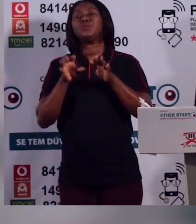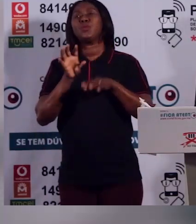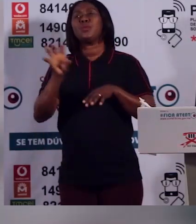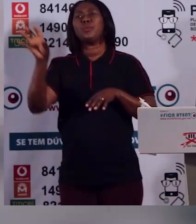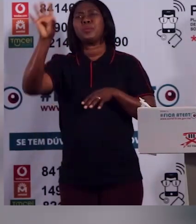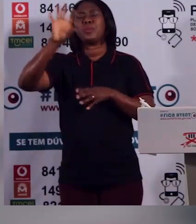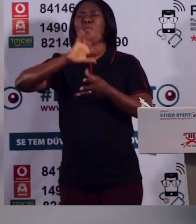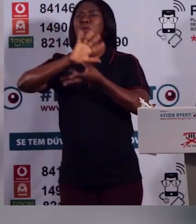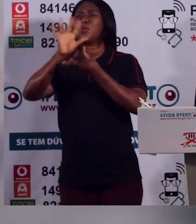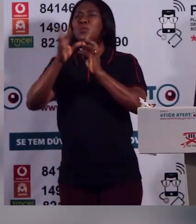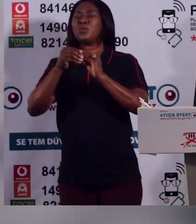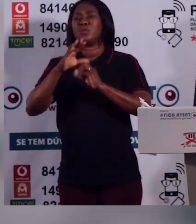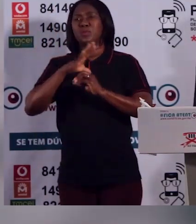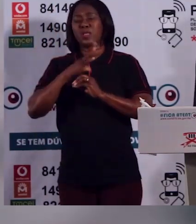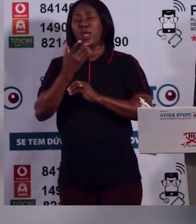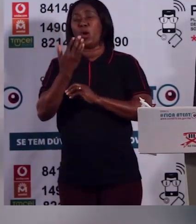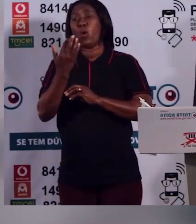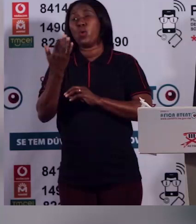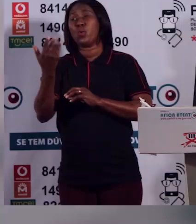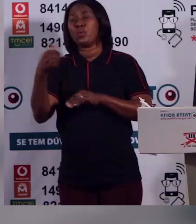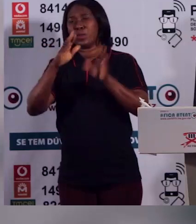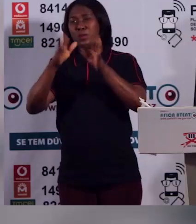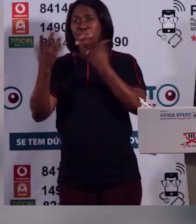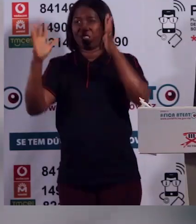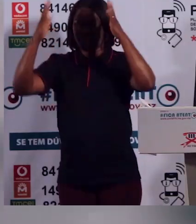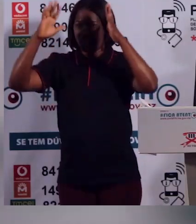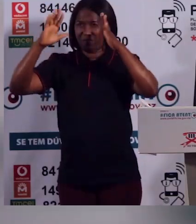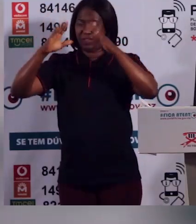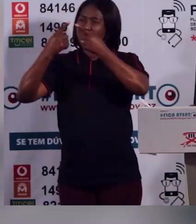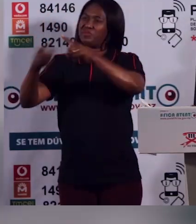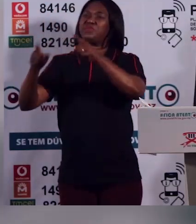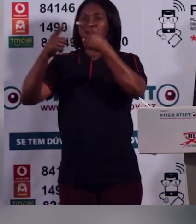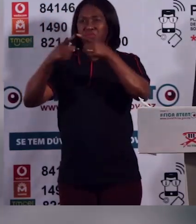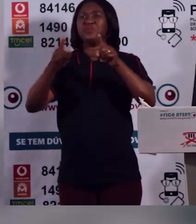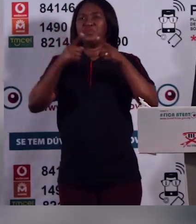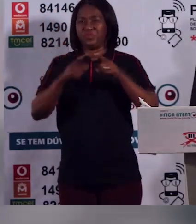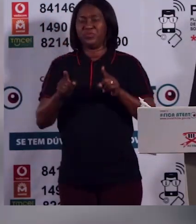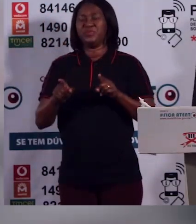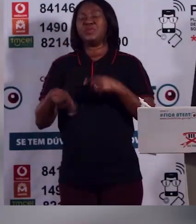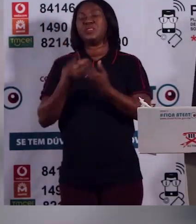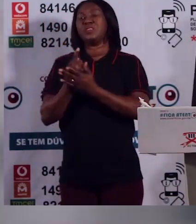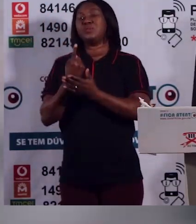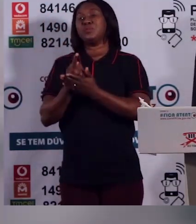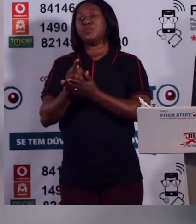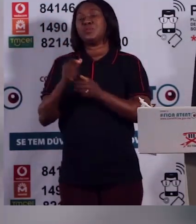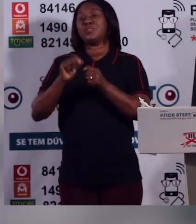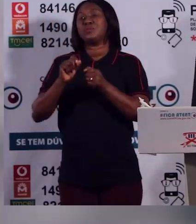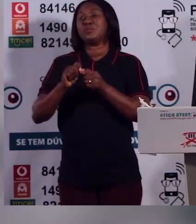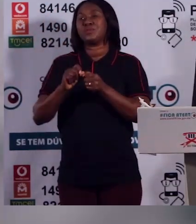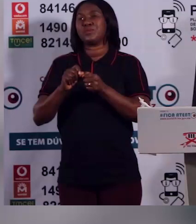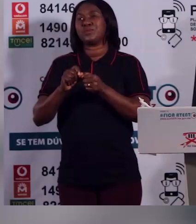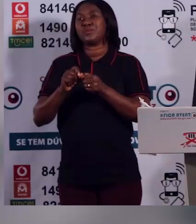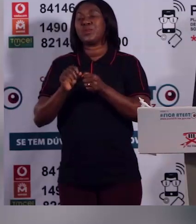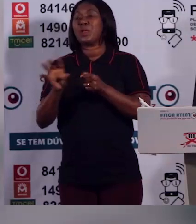todos têm um número de habitantes diferentes, é mais justo fazer a comparação do número de casos entre